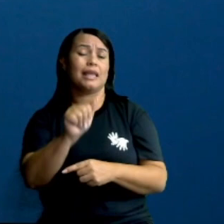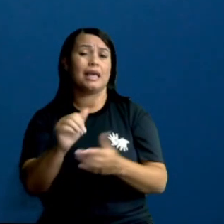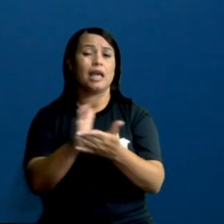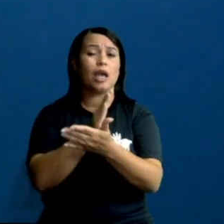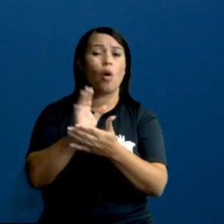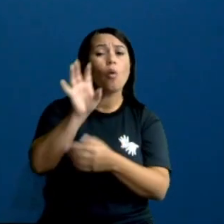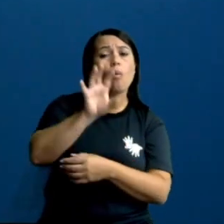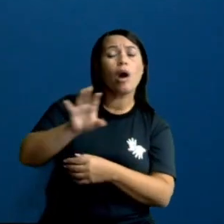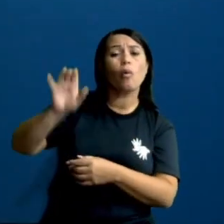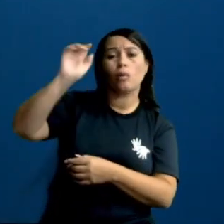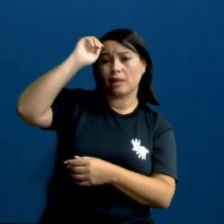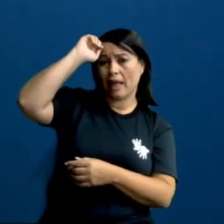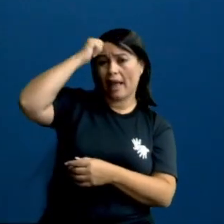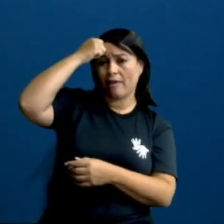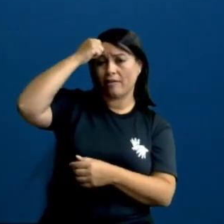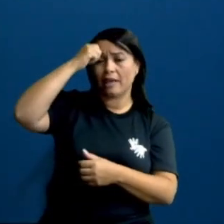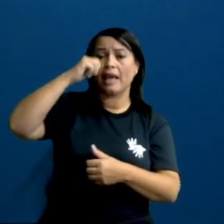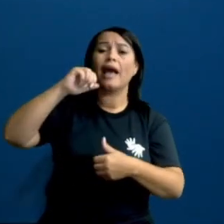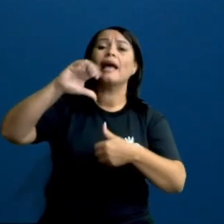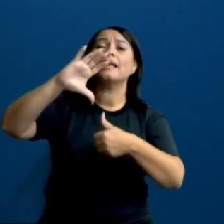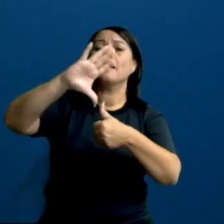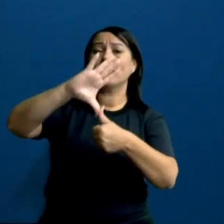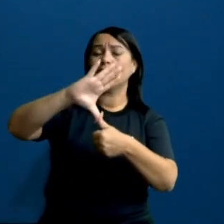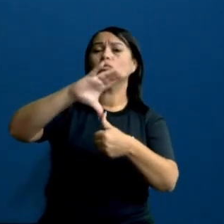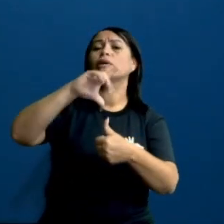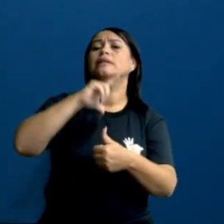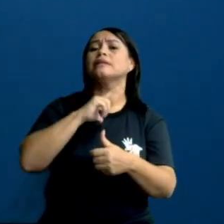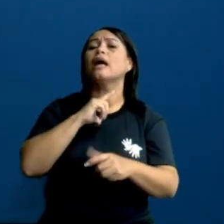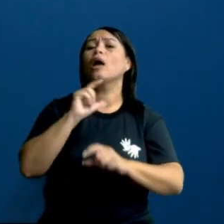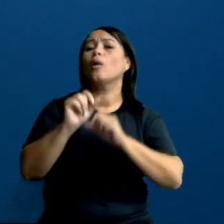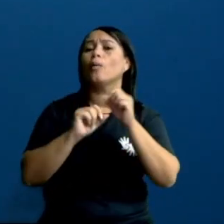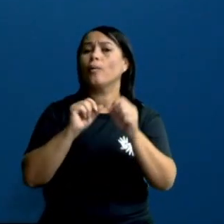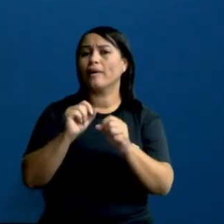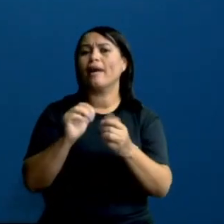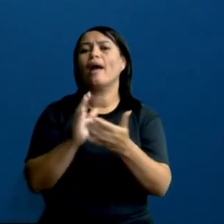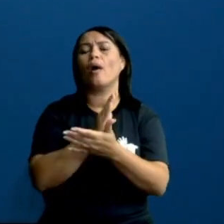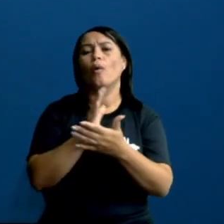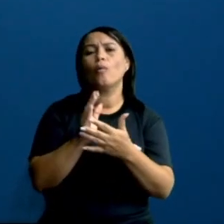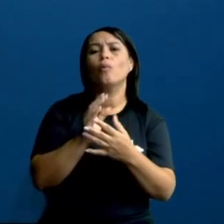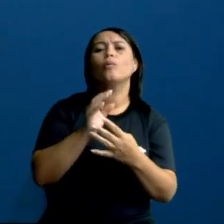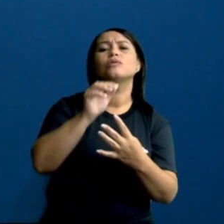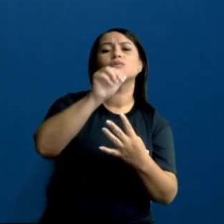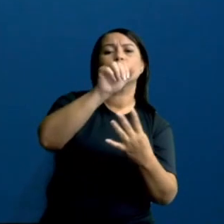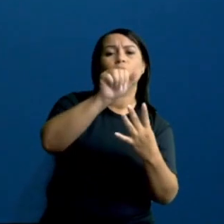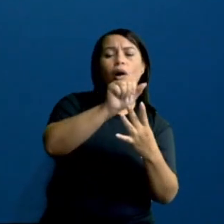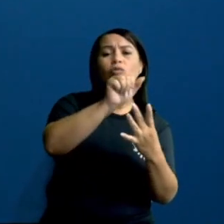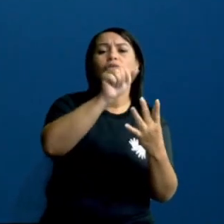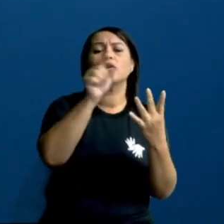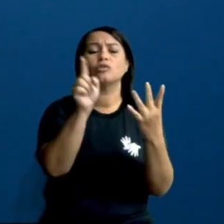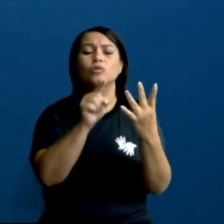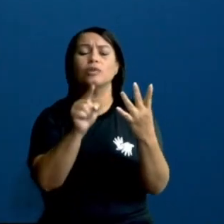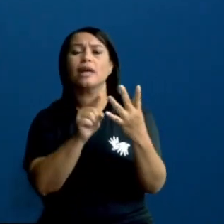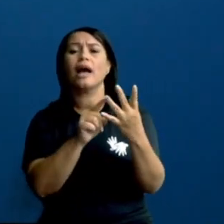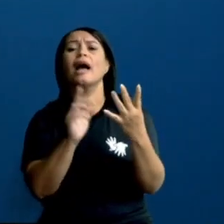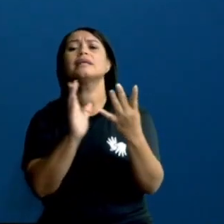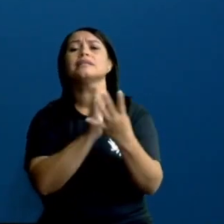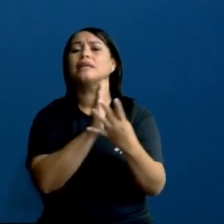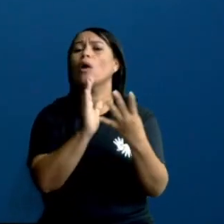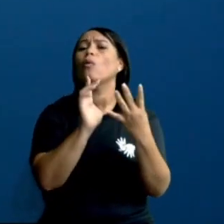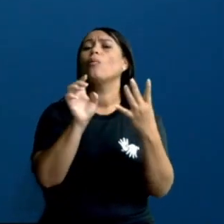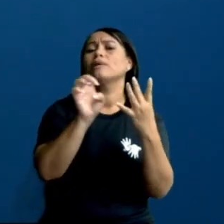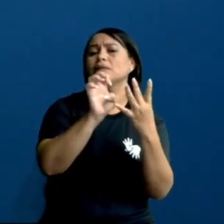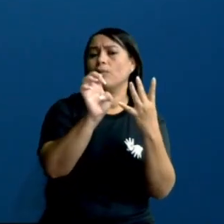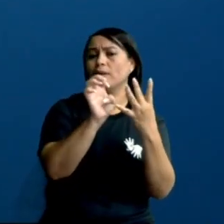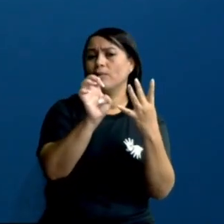Sul estão as constelações austrais, zodiacais e, dependendo da localização,